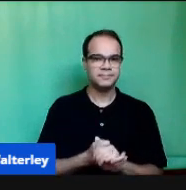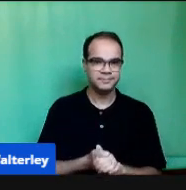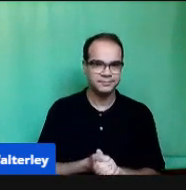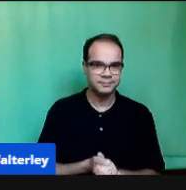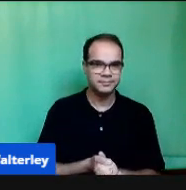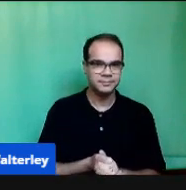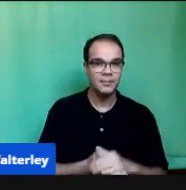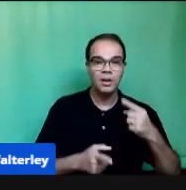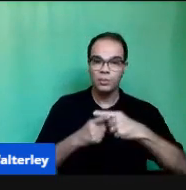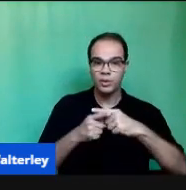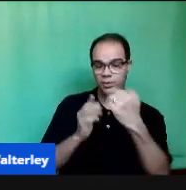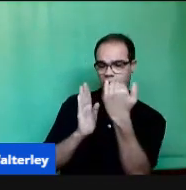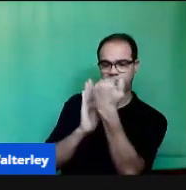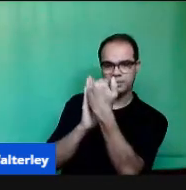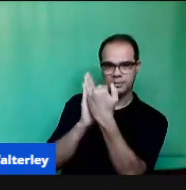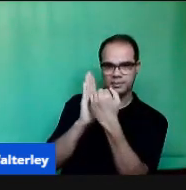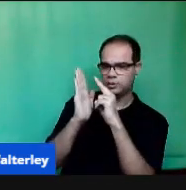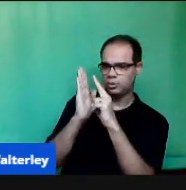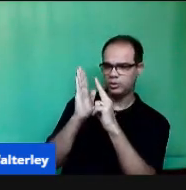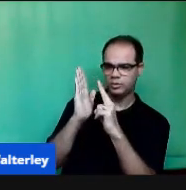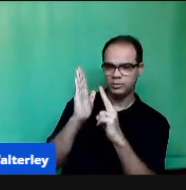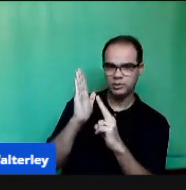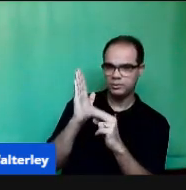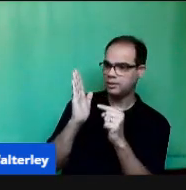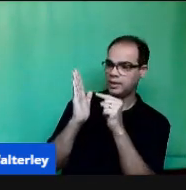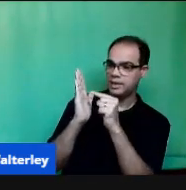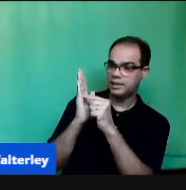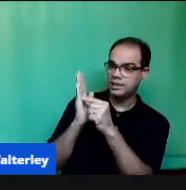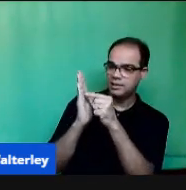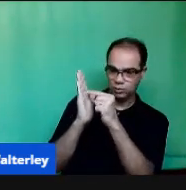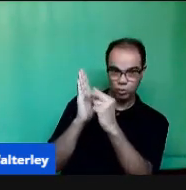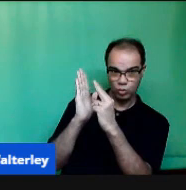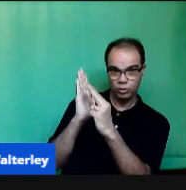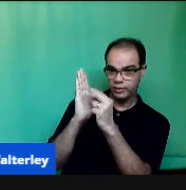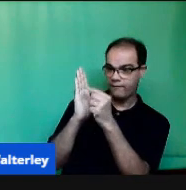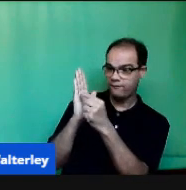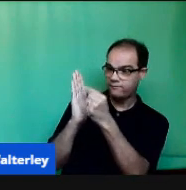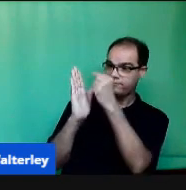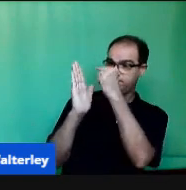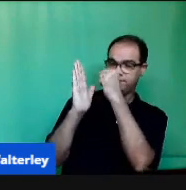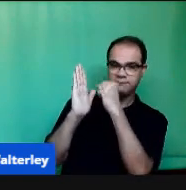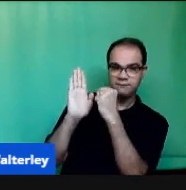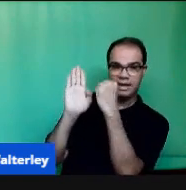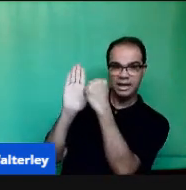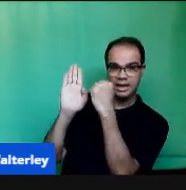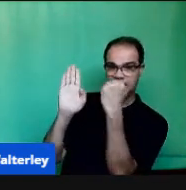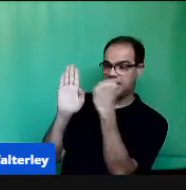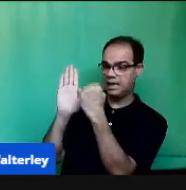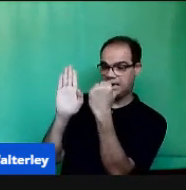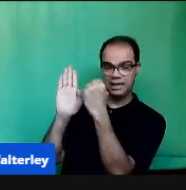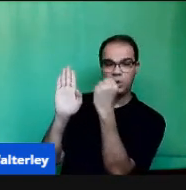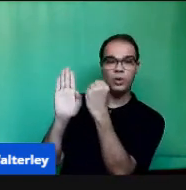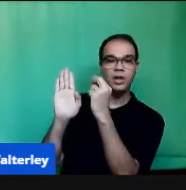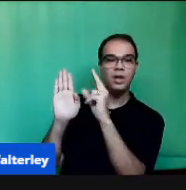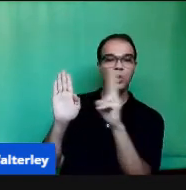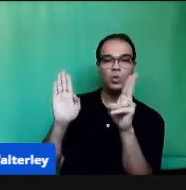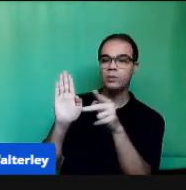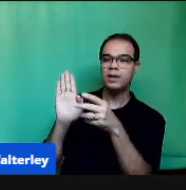chamada. E muitos educadores, infelizmente, não faziam isso. A falta de respeito ao uso de nome